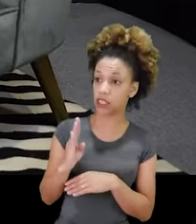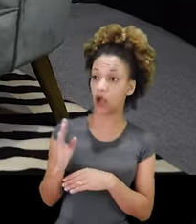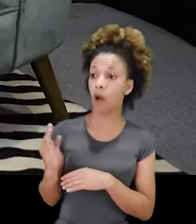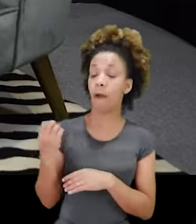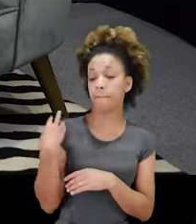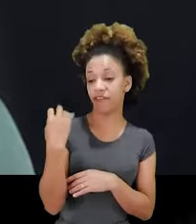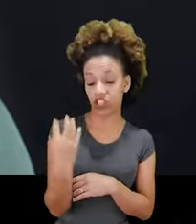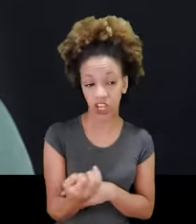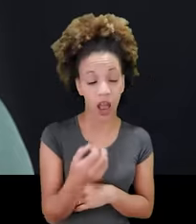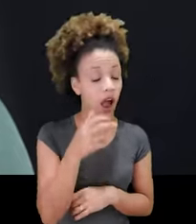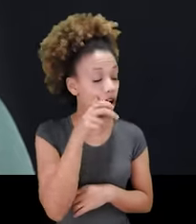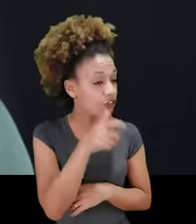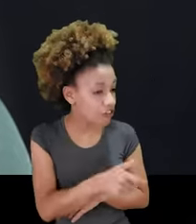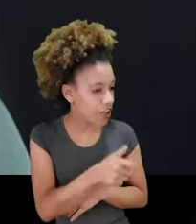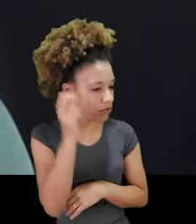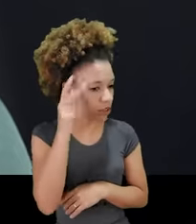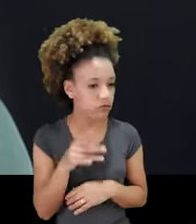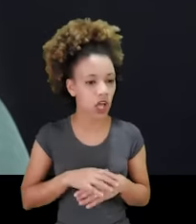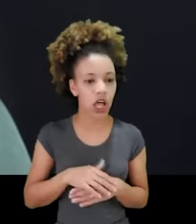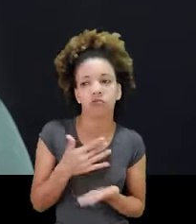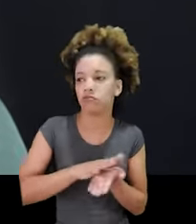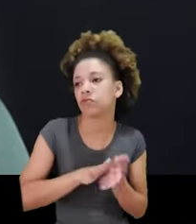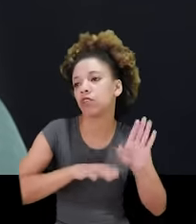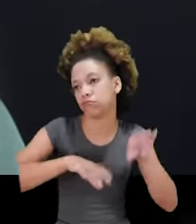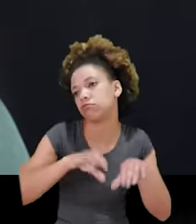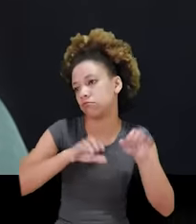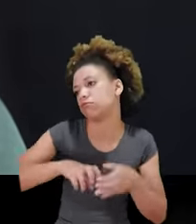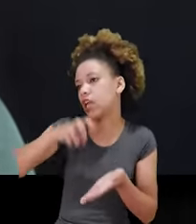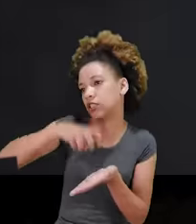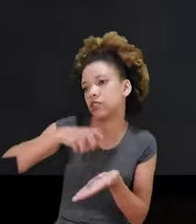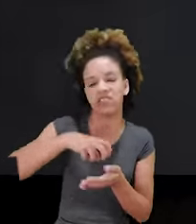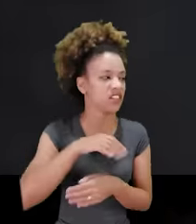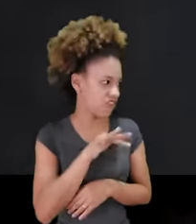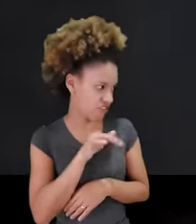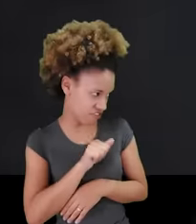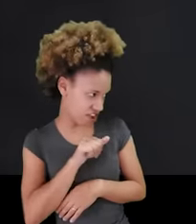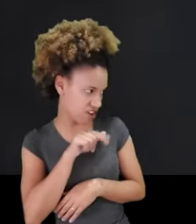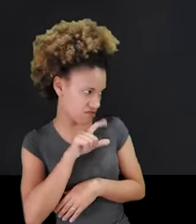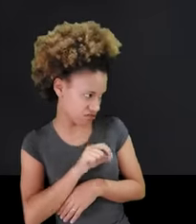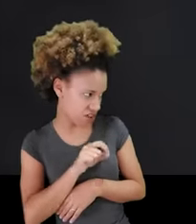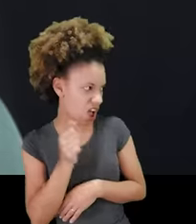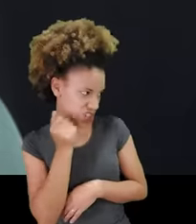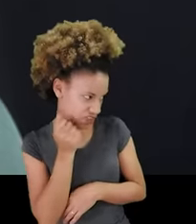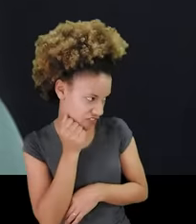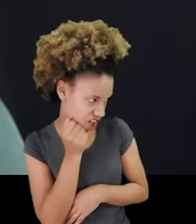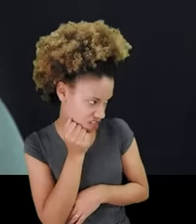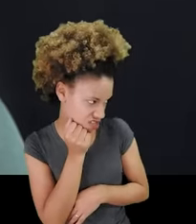ver outra cultura. Vamos sentar no... Toca, sentar. Esse é o fado? É o safado?